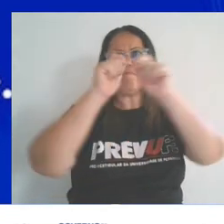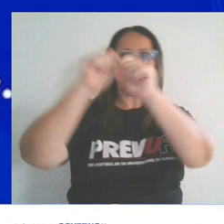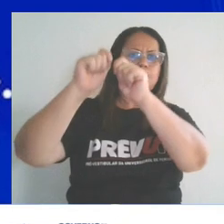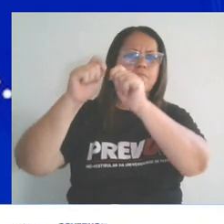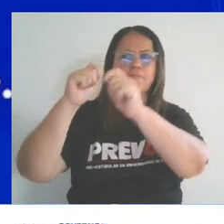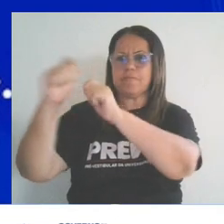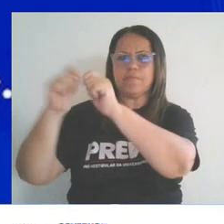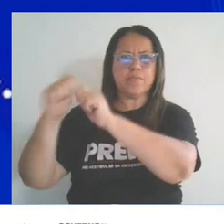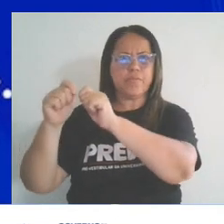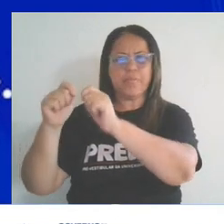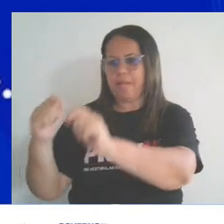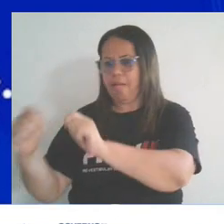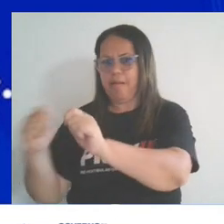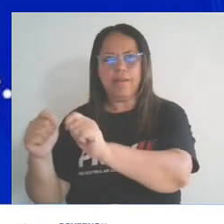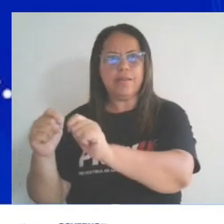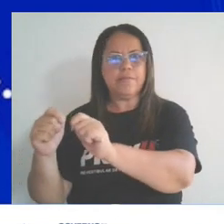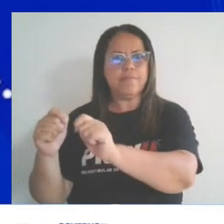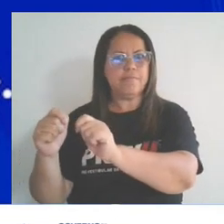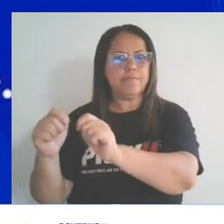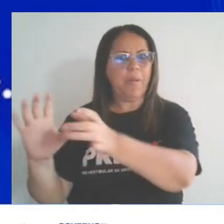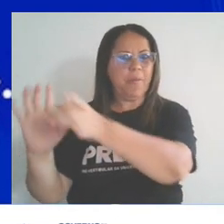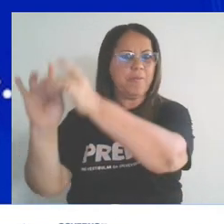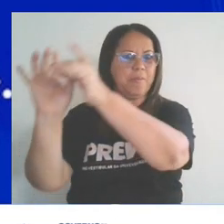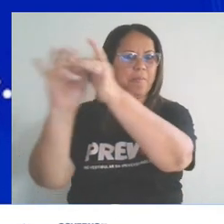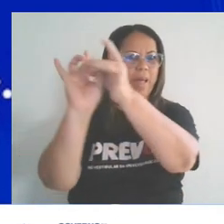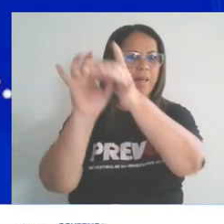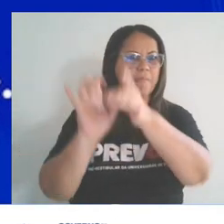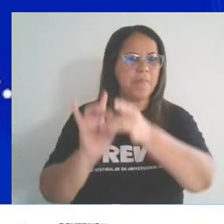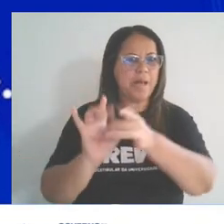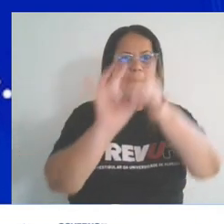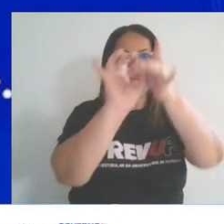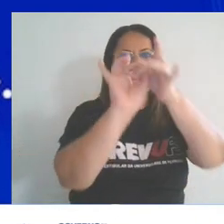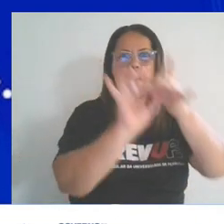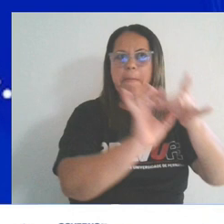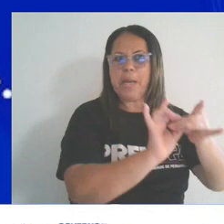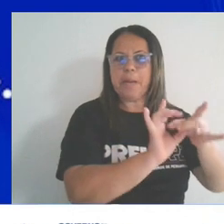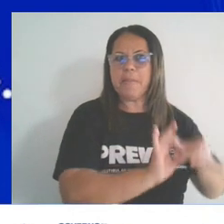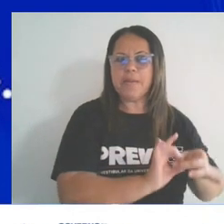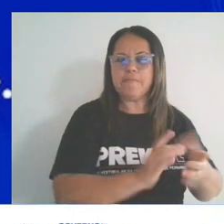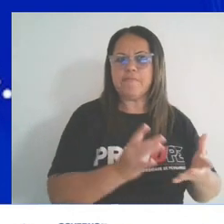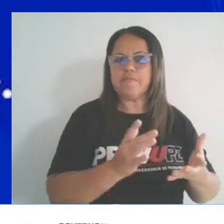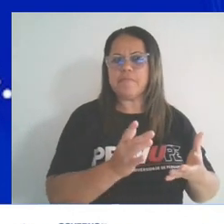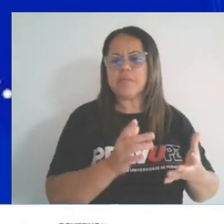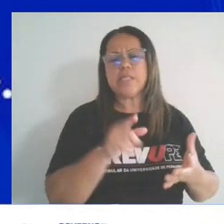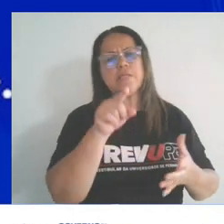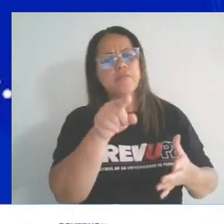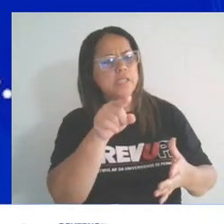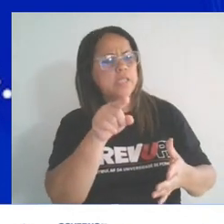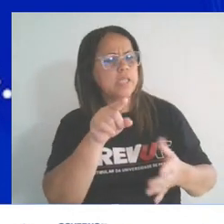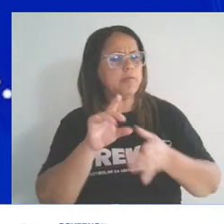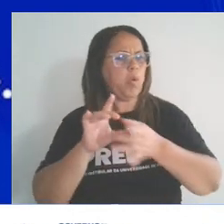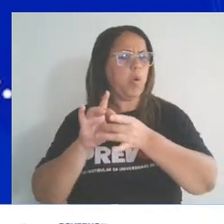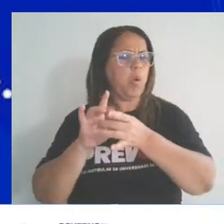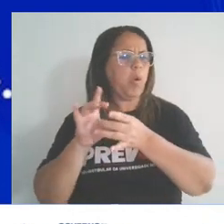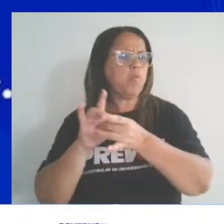não chegamos nas digitais. Vamos pensar as redes sociais. Você é um nó. Esse nó, que é você, tem